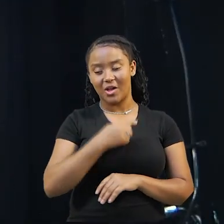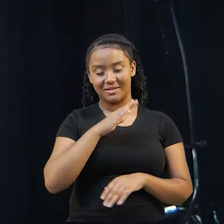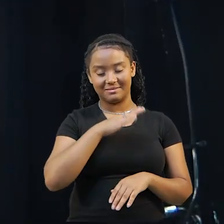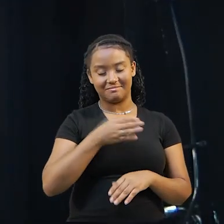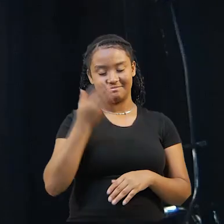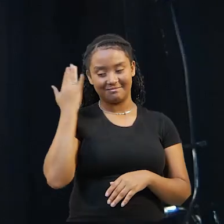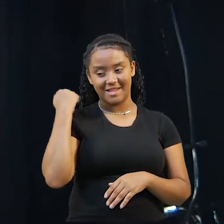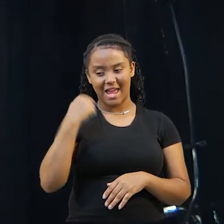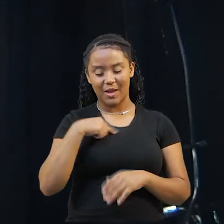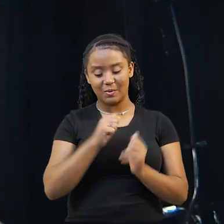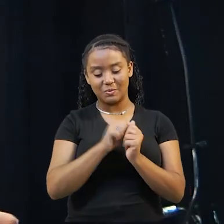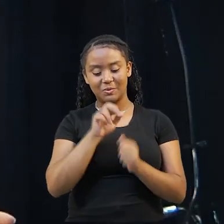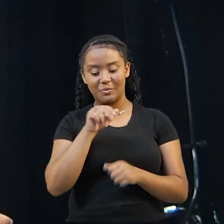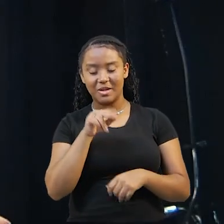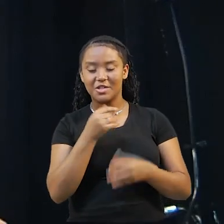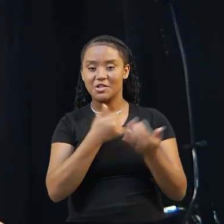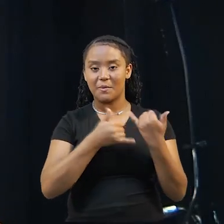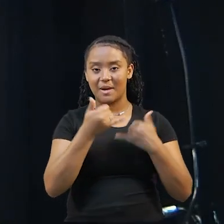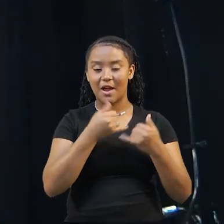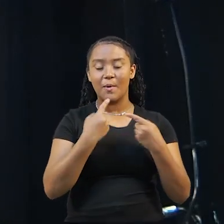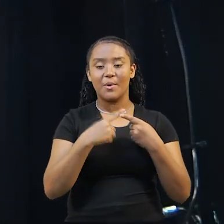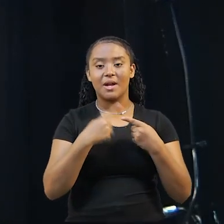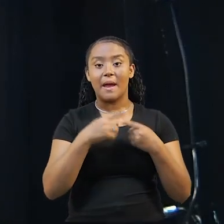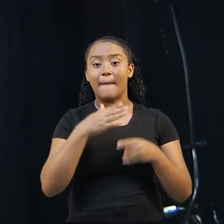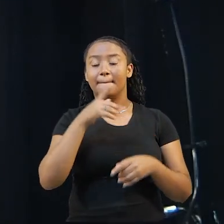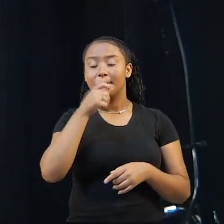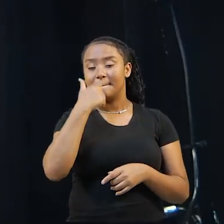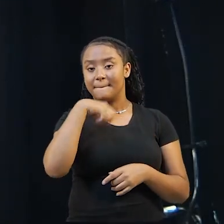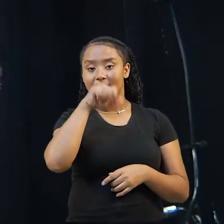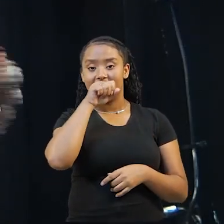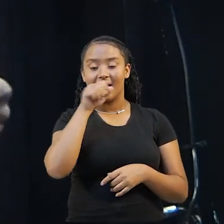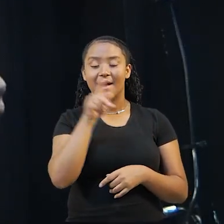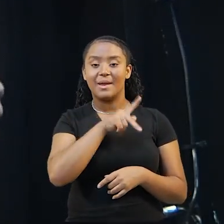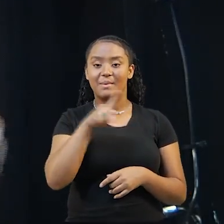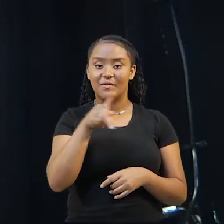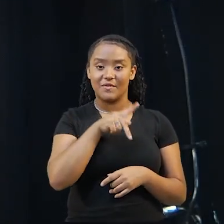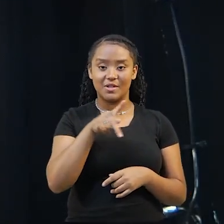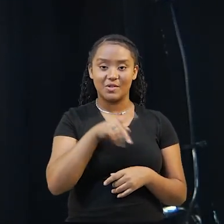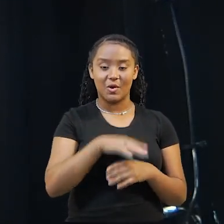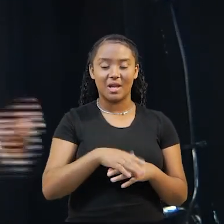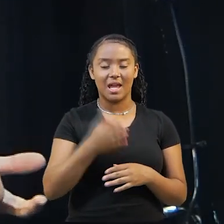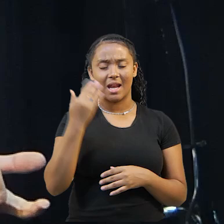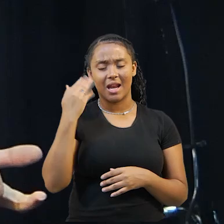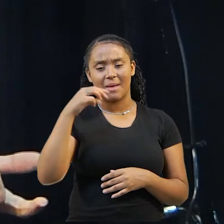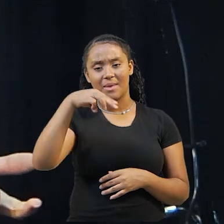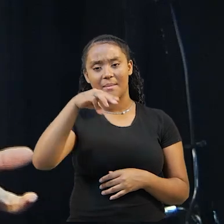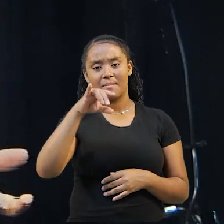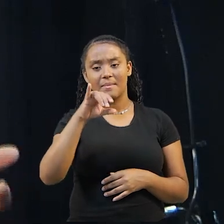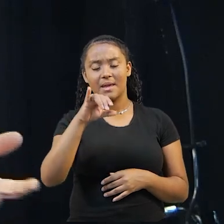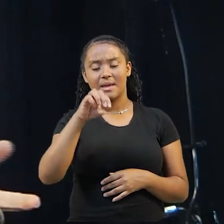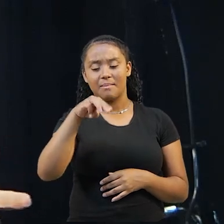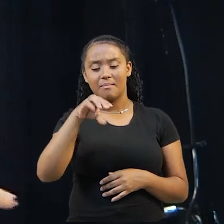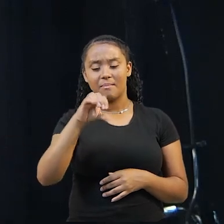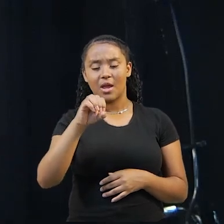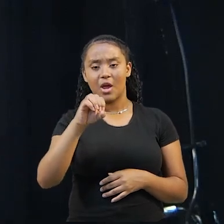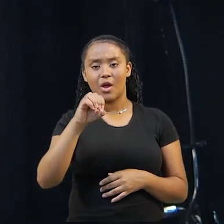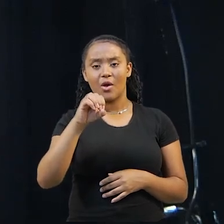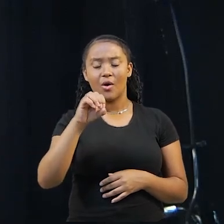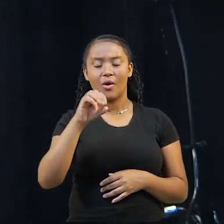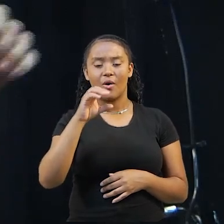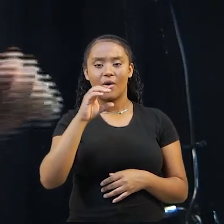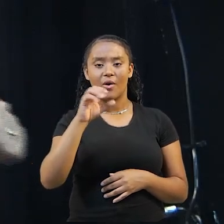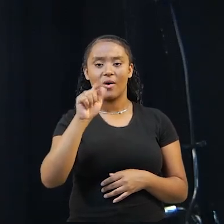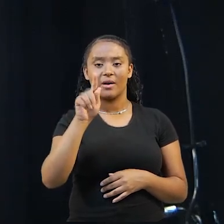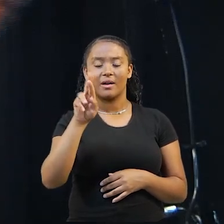brincava quando éramos pequenos, que como minha mãe era professora, e era da época do mimeógrafo, Então ela chegava em casa cansada,